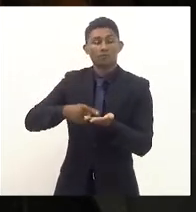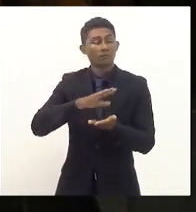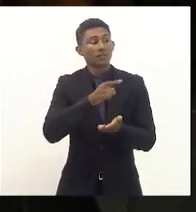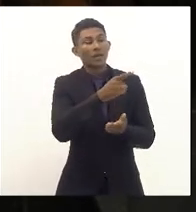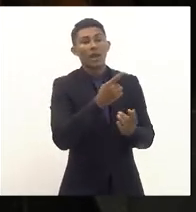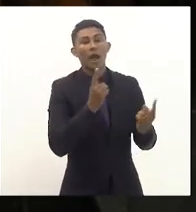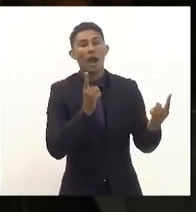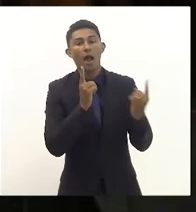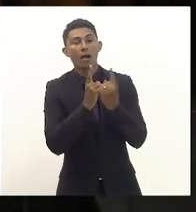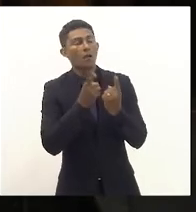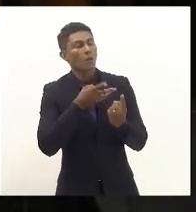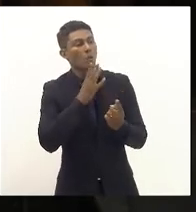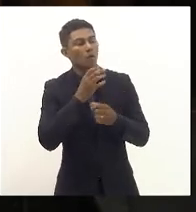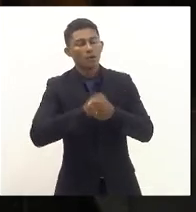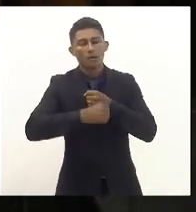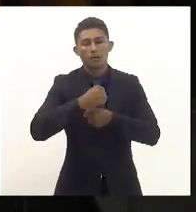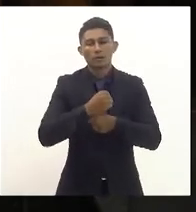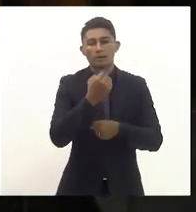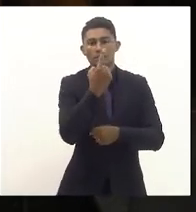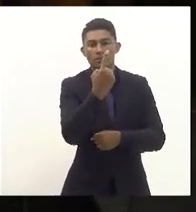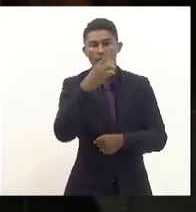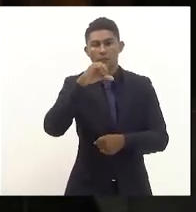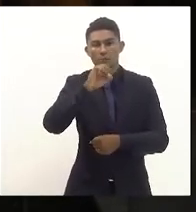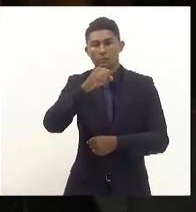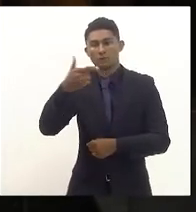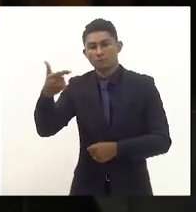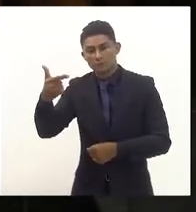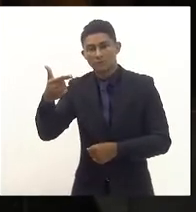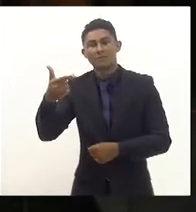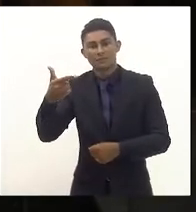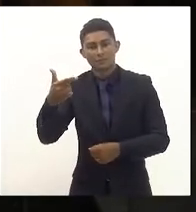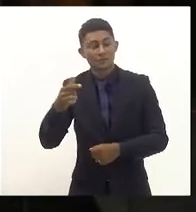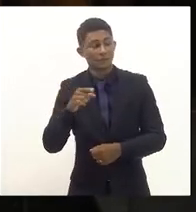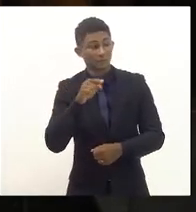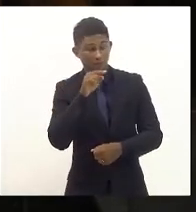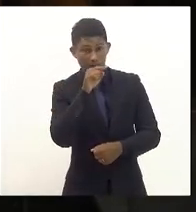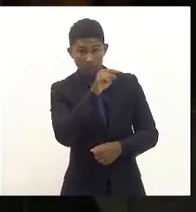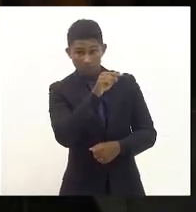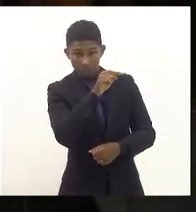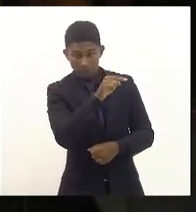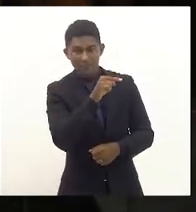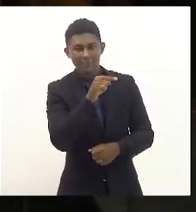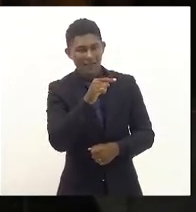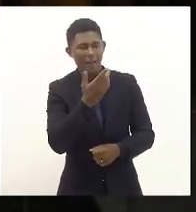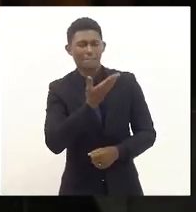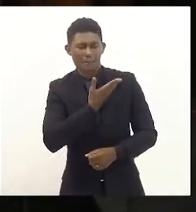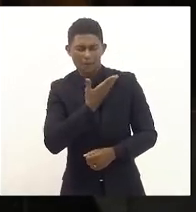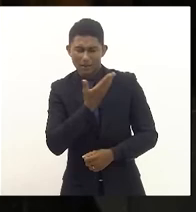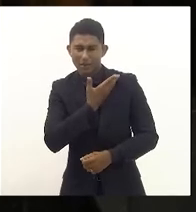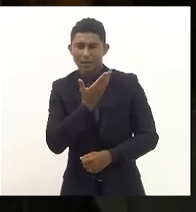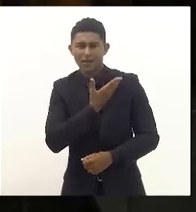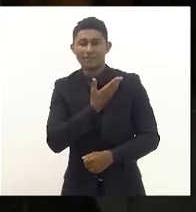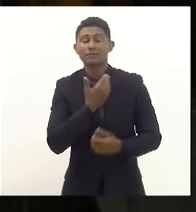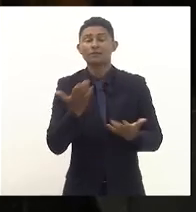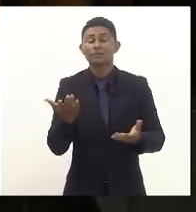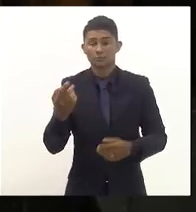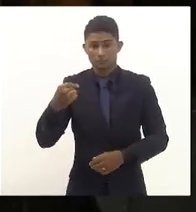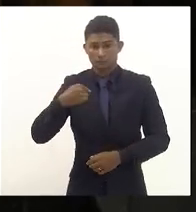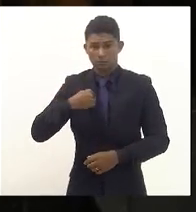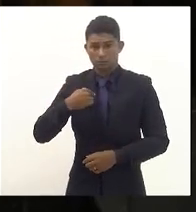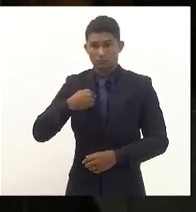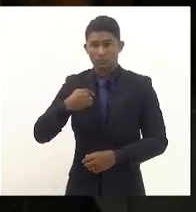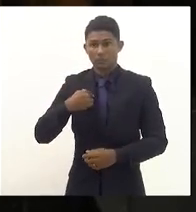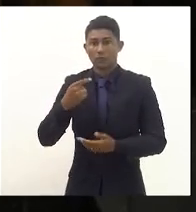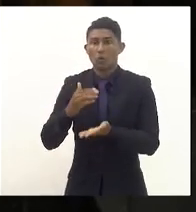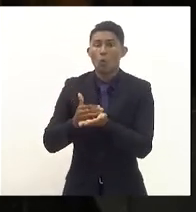1992 eu não vou dizer senhora freguês diretório acadêmico mas ser um grande amigo quando eu comecei a minha minha minha minha minha